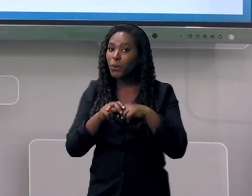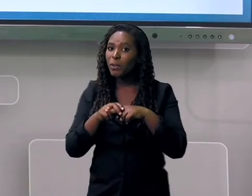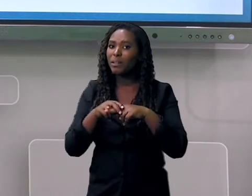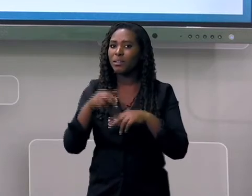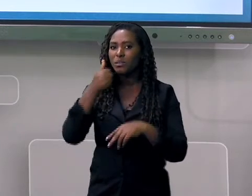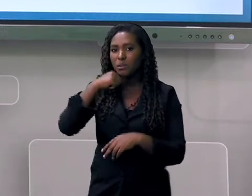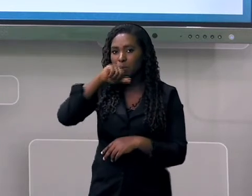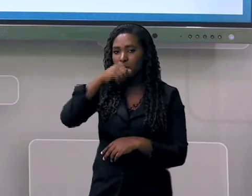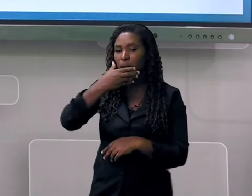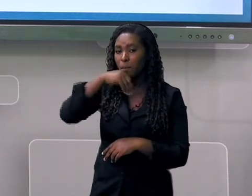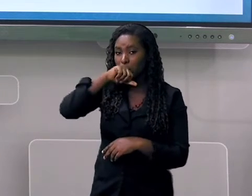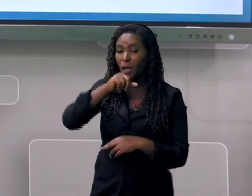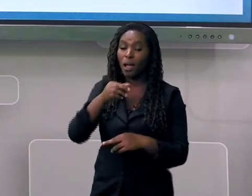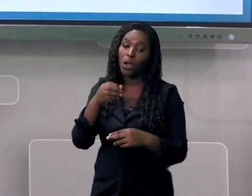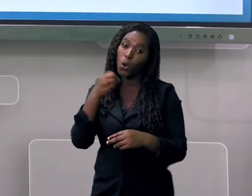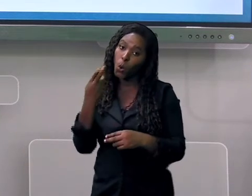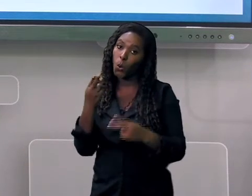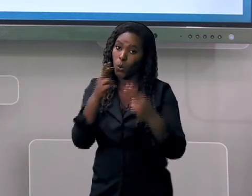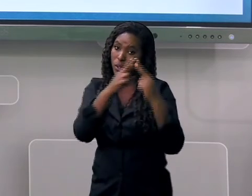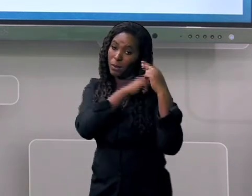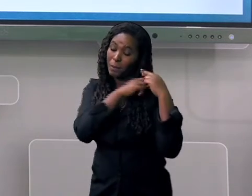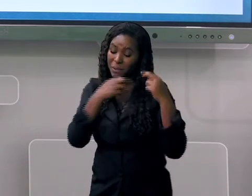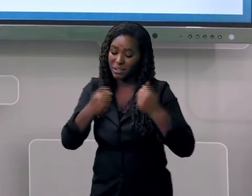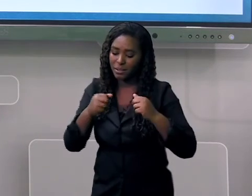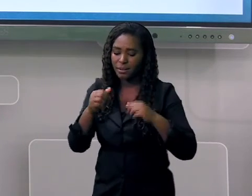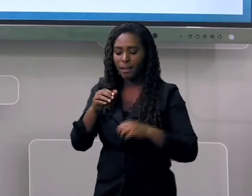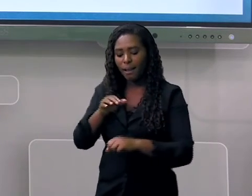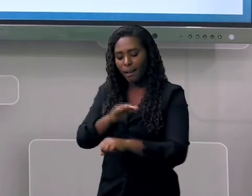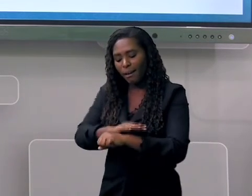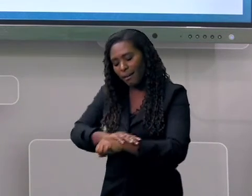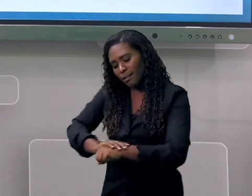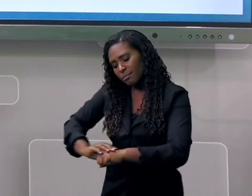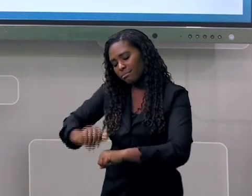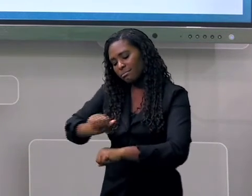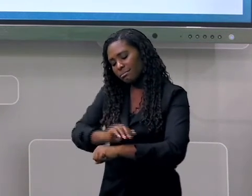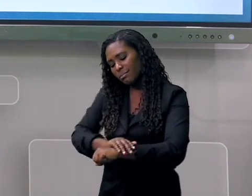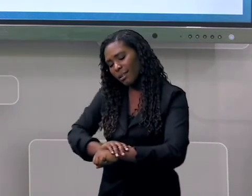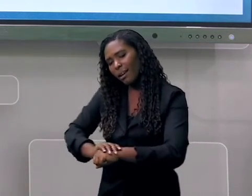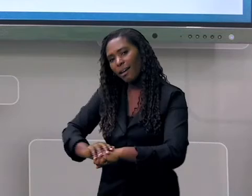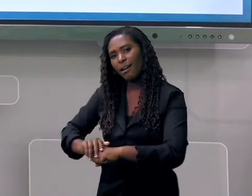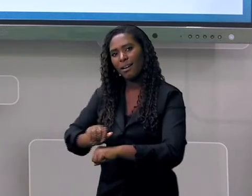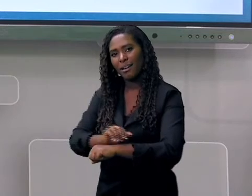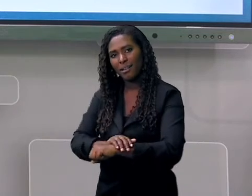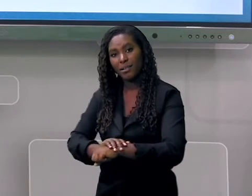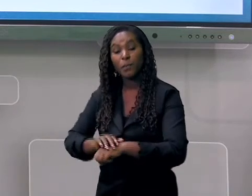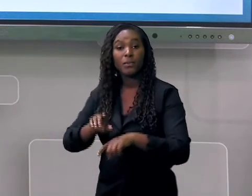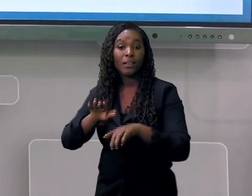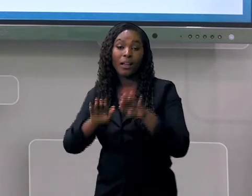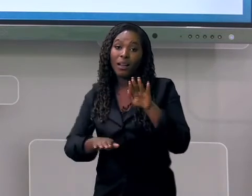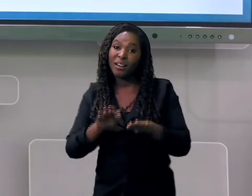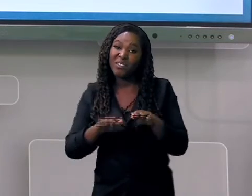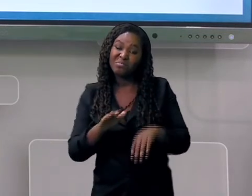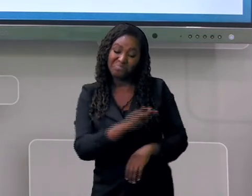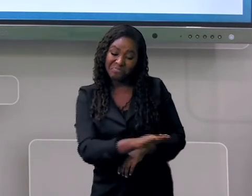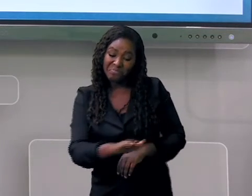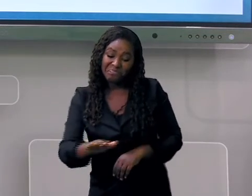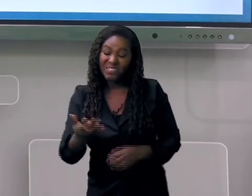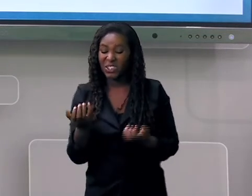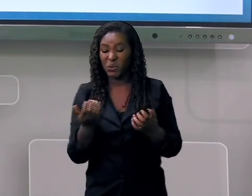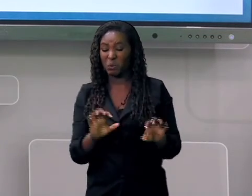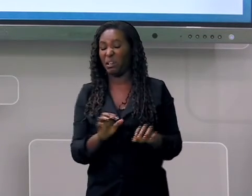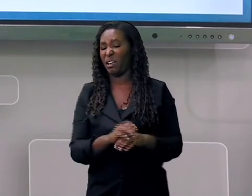E em boa parte dos casos, a criança pode até não querer o toque, mas os pais podem conquistá-la e por